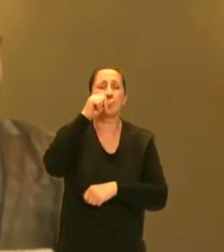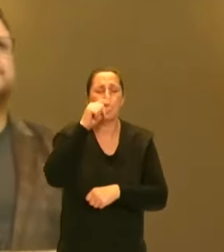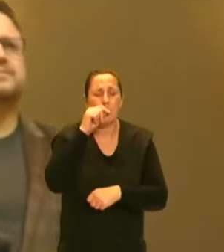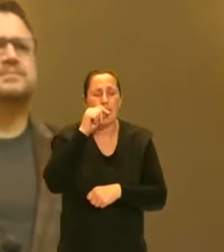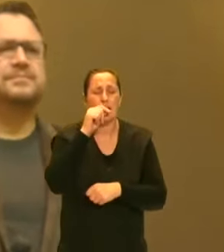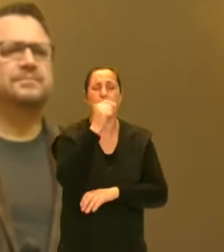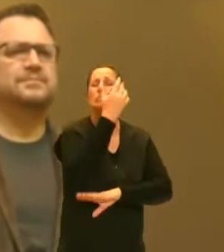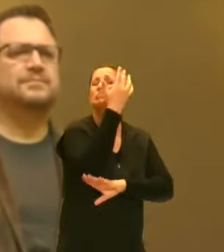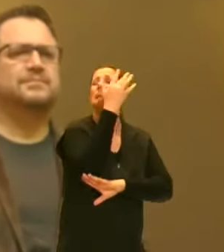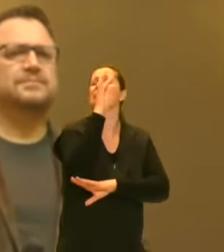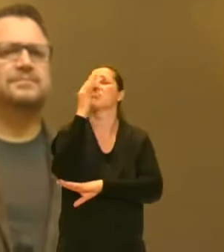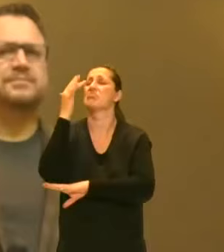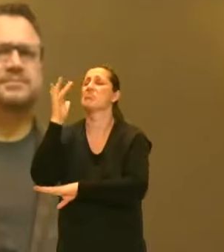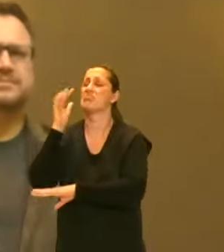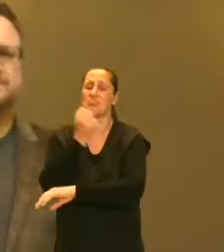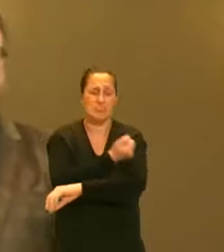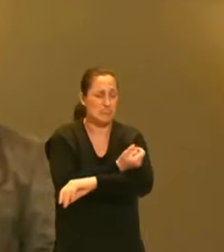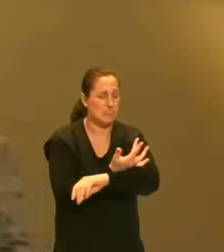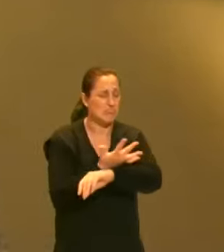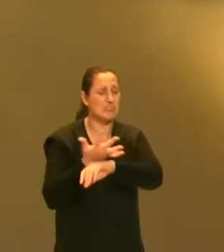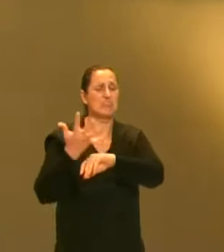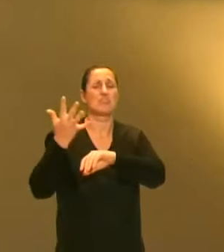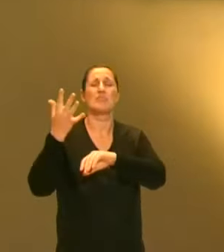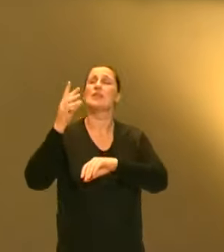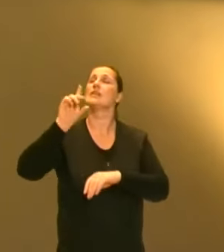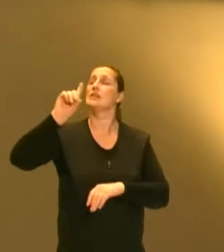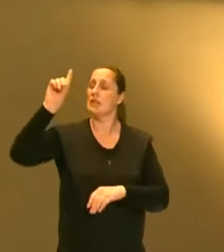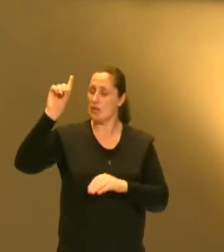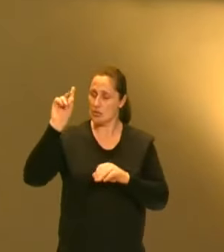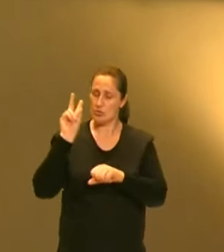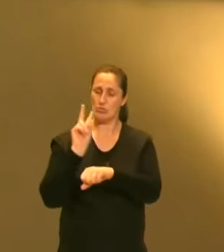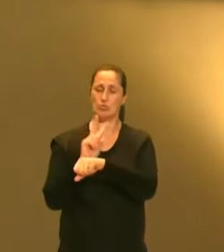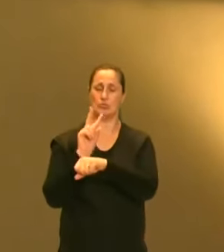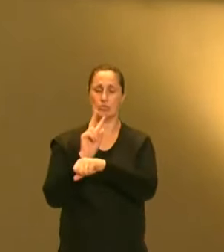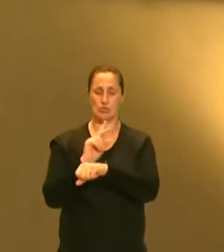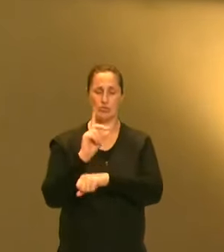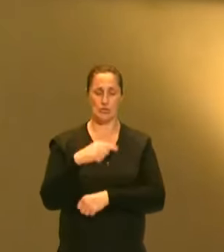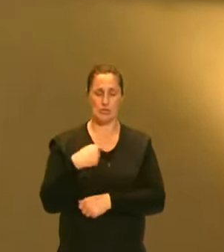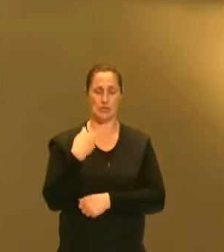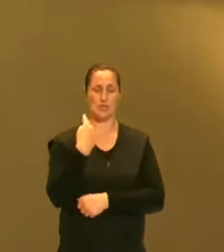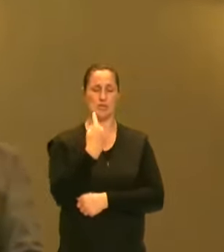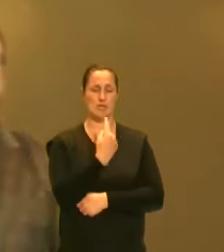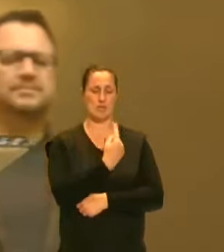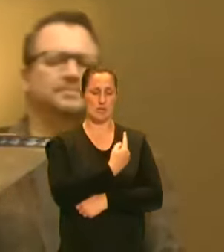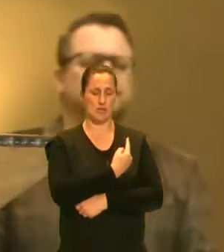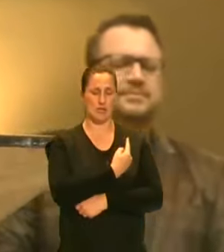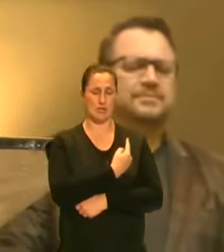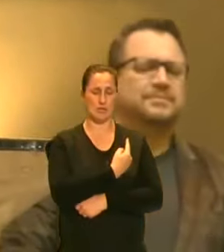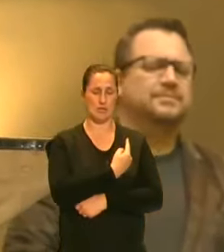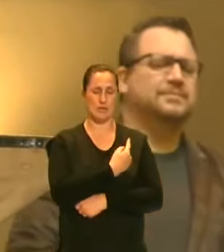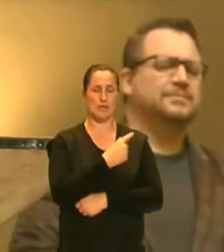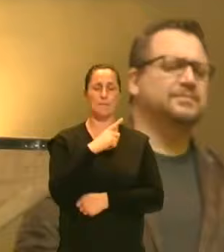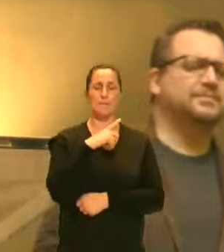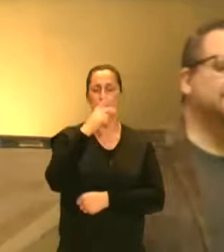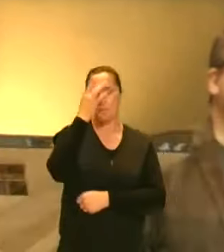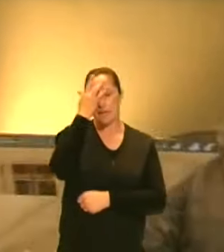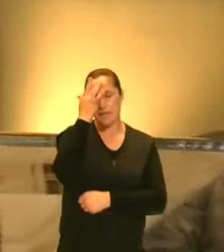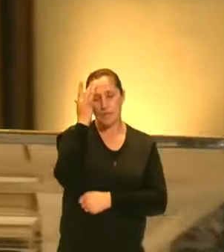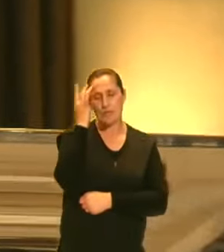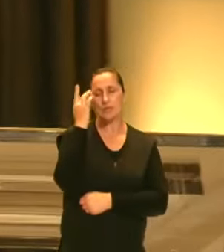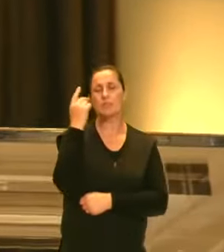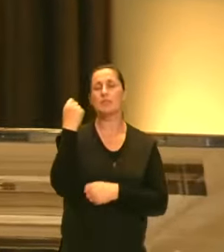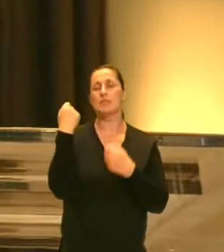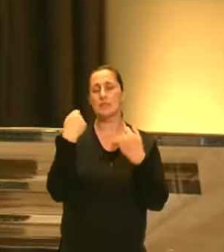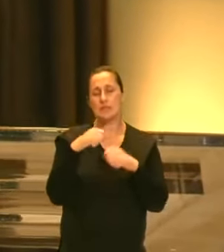campo. Ah, Deus, o Senhor cuida de nós. Se tem pessoas, Deus, que hoje precisam ser cuidadas do Senhor, Deus, que o